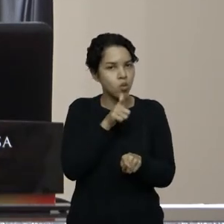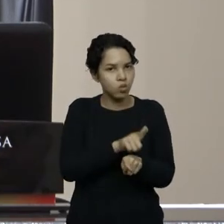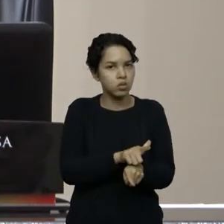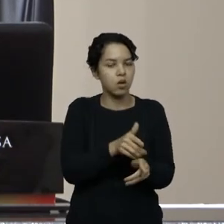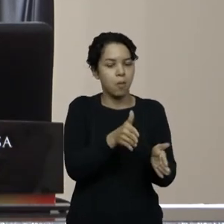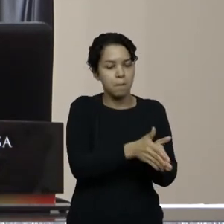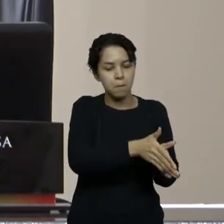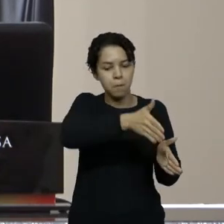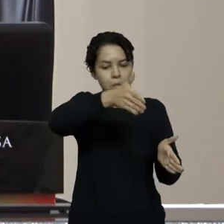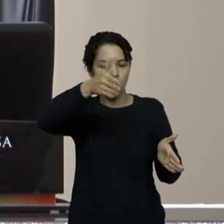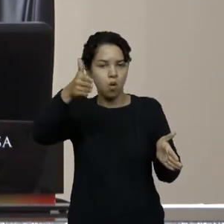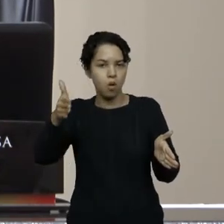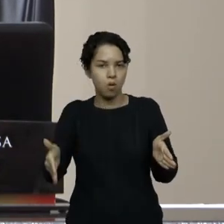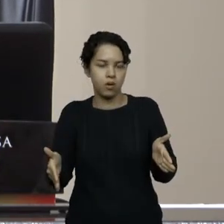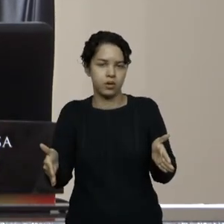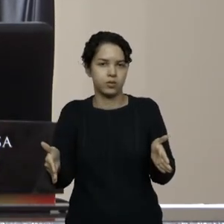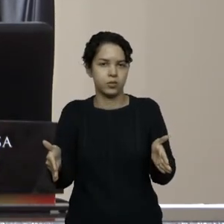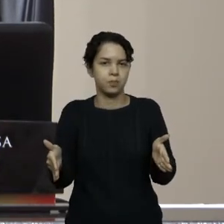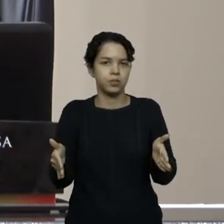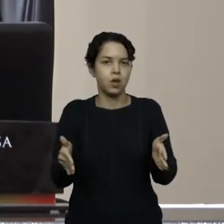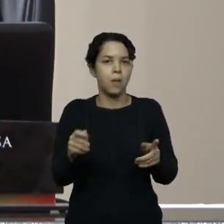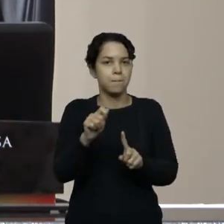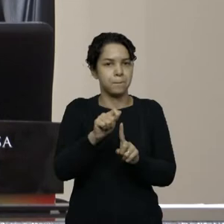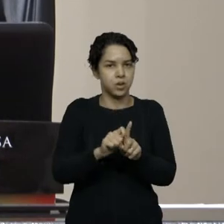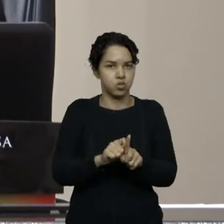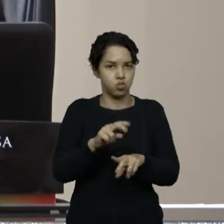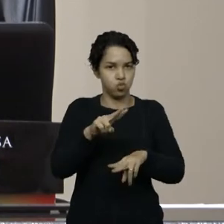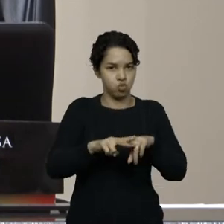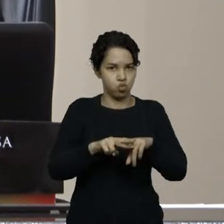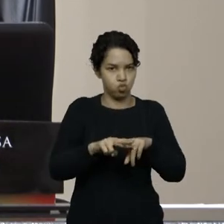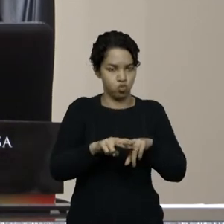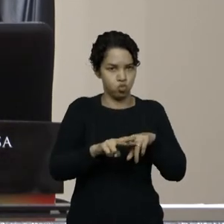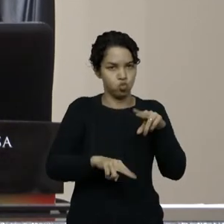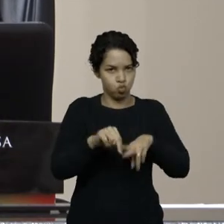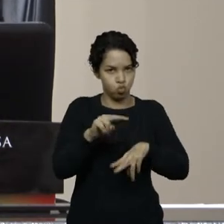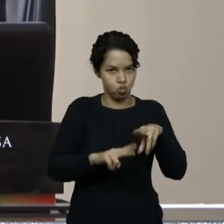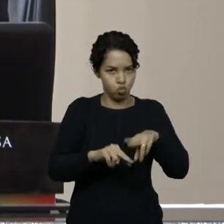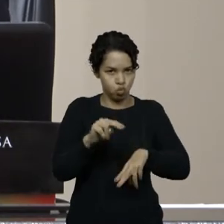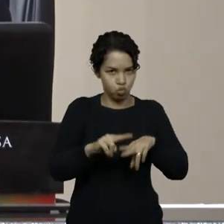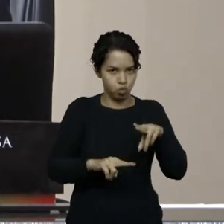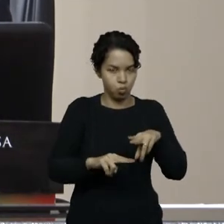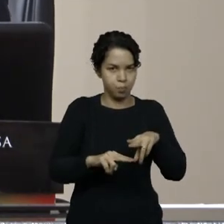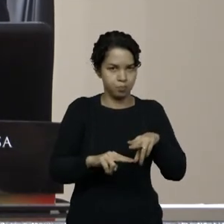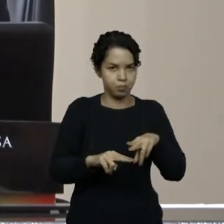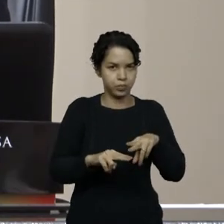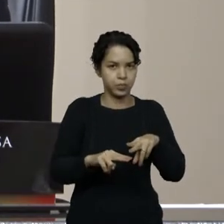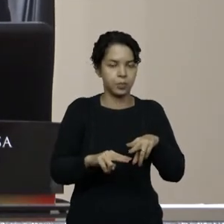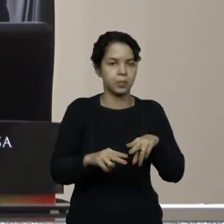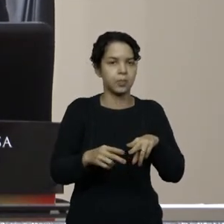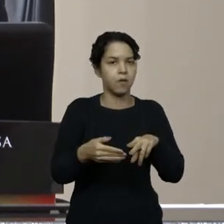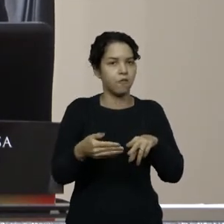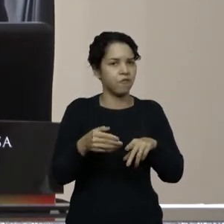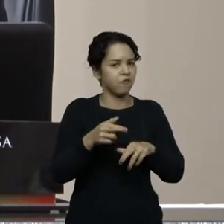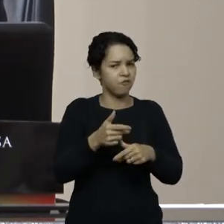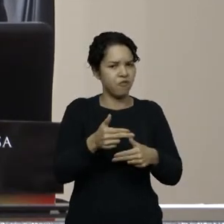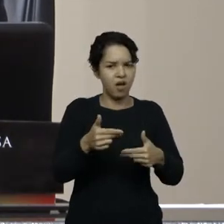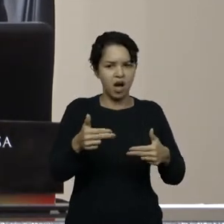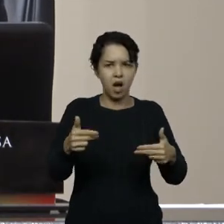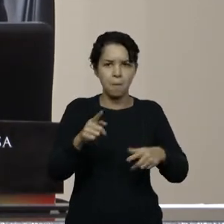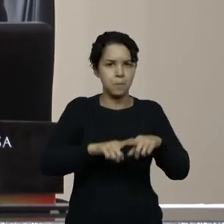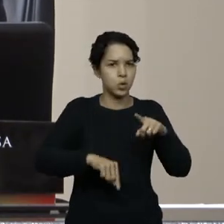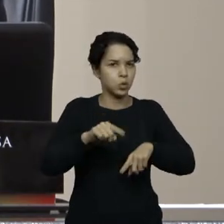Deputados e em junho vence agora é uma série de produtos